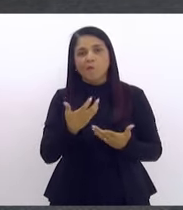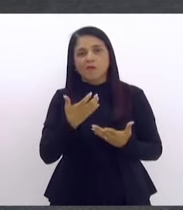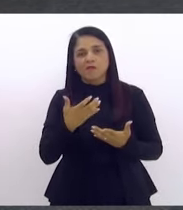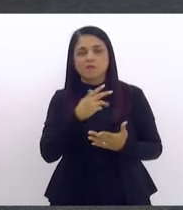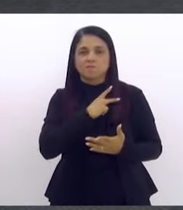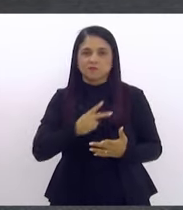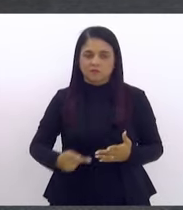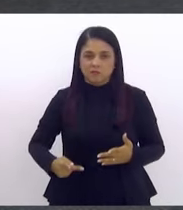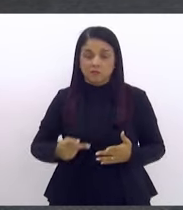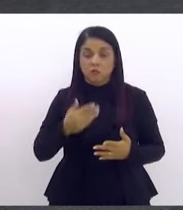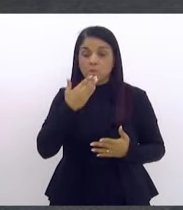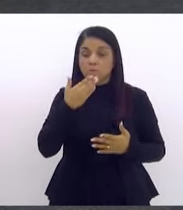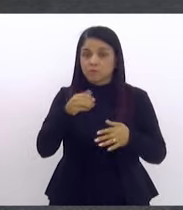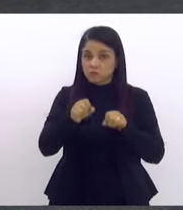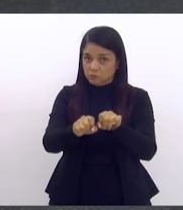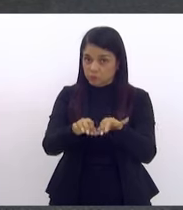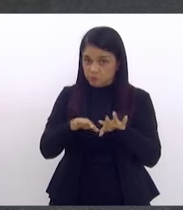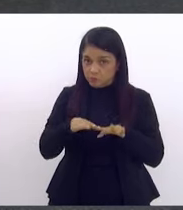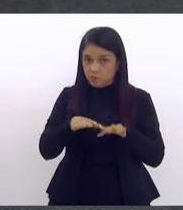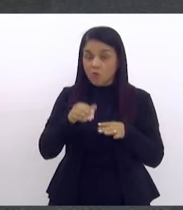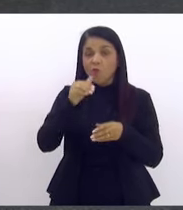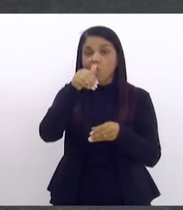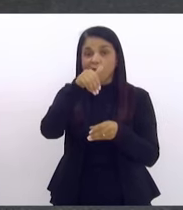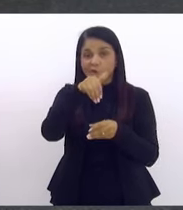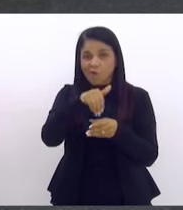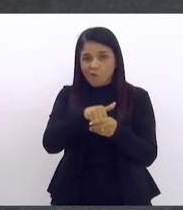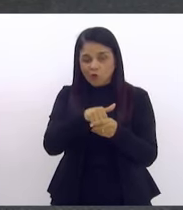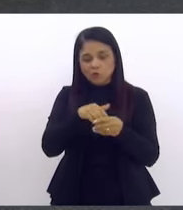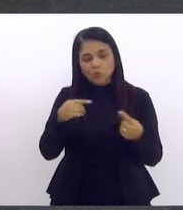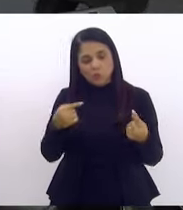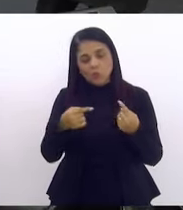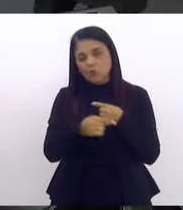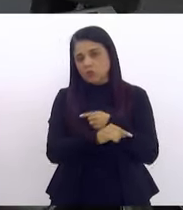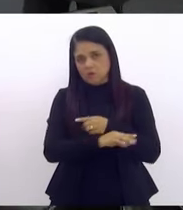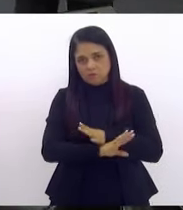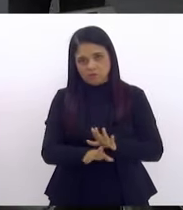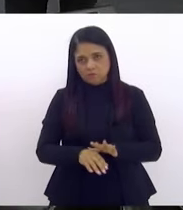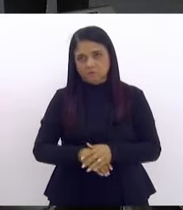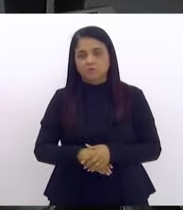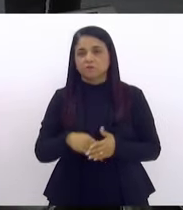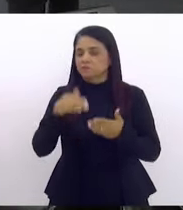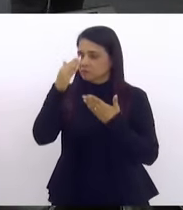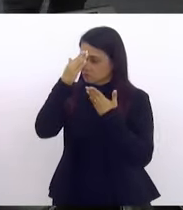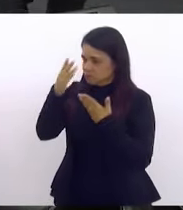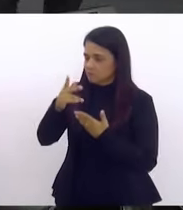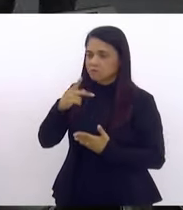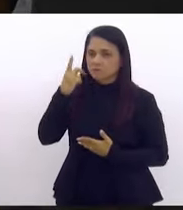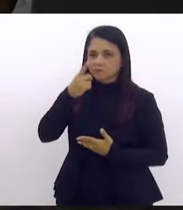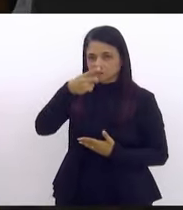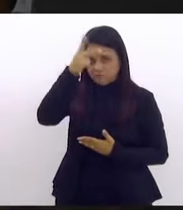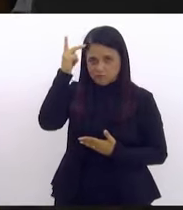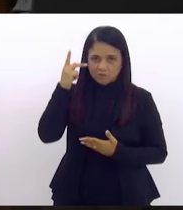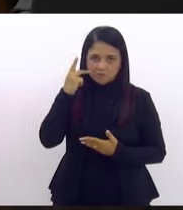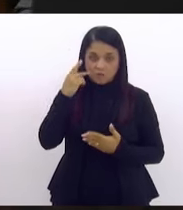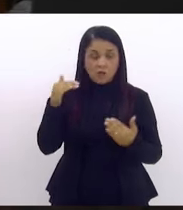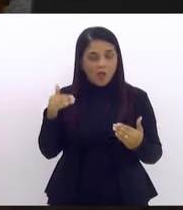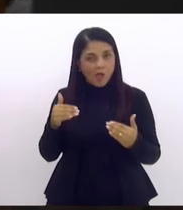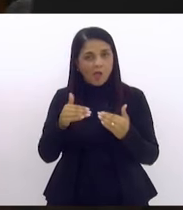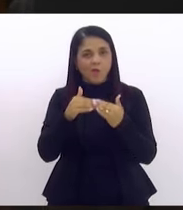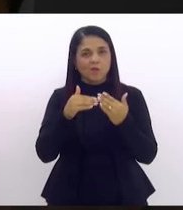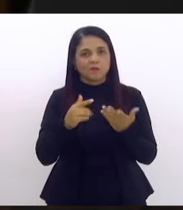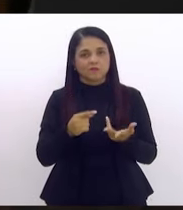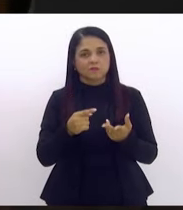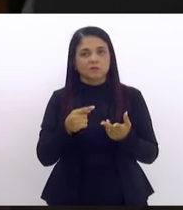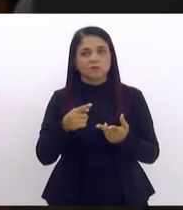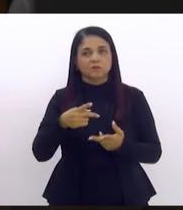ao plenário o voto contrário. Muito obrigado, deputado Luiz Paulo. Conforme acordado, então, o deputado Luiz